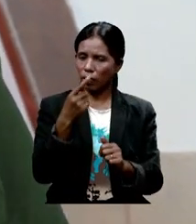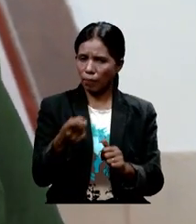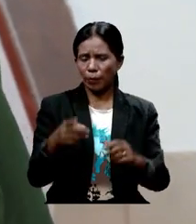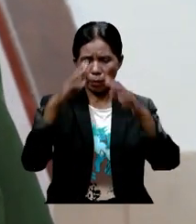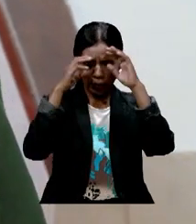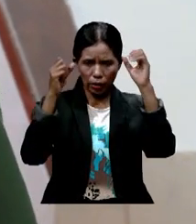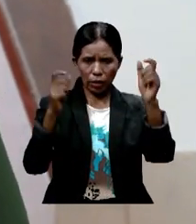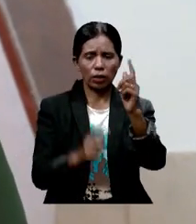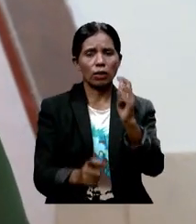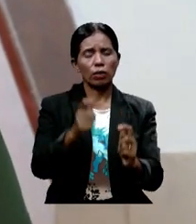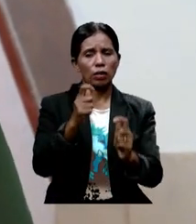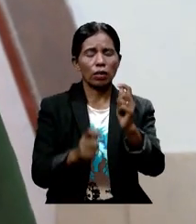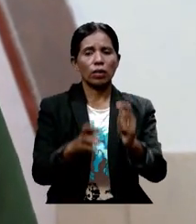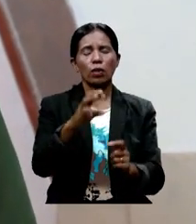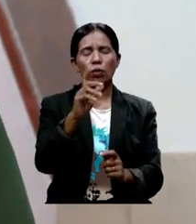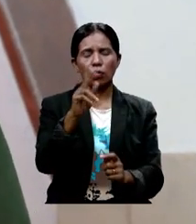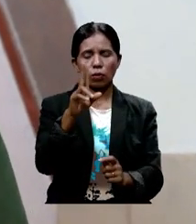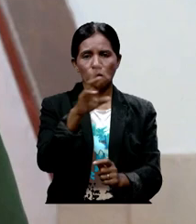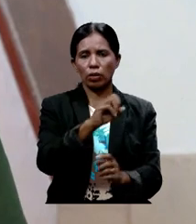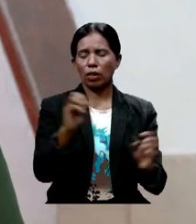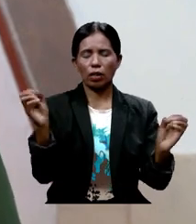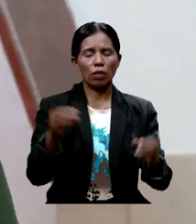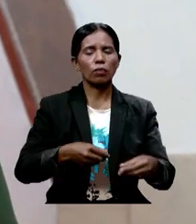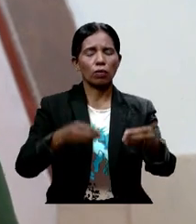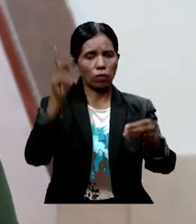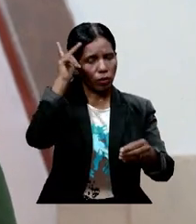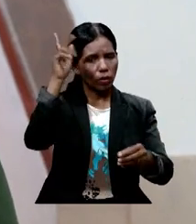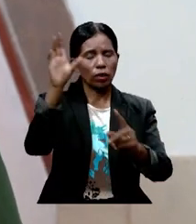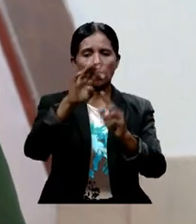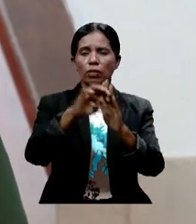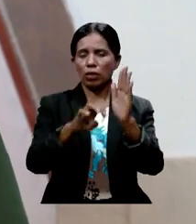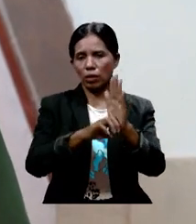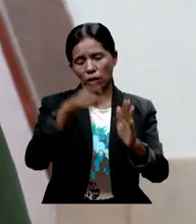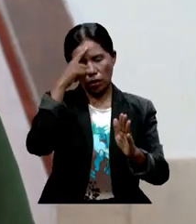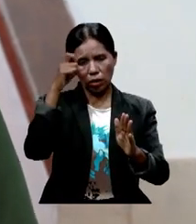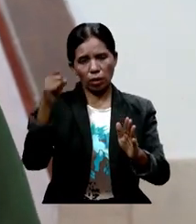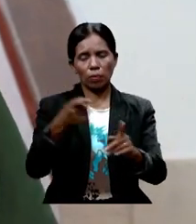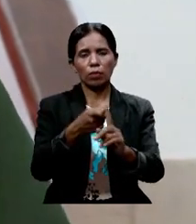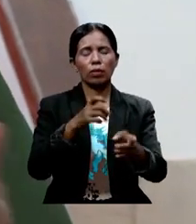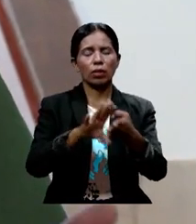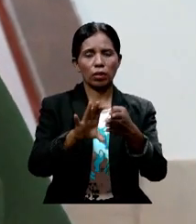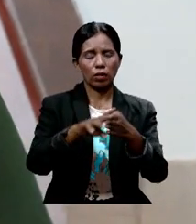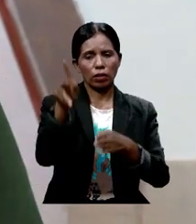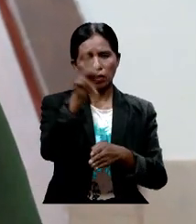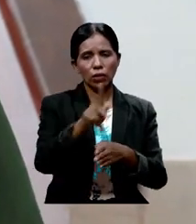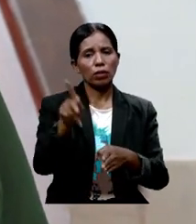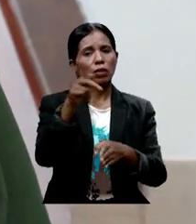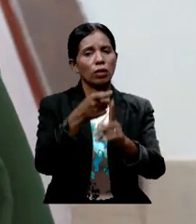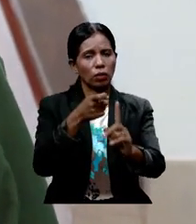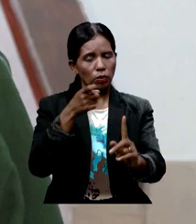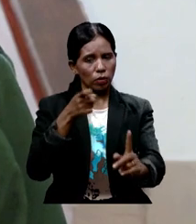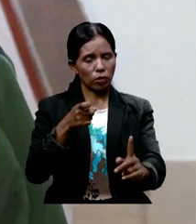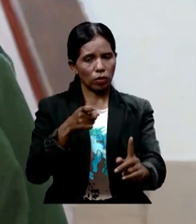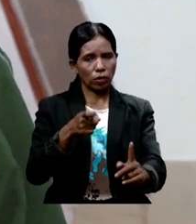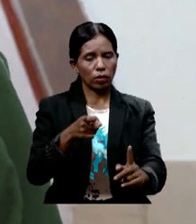tribunal recurso de Olino dos Santos hateten, nia parte la fo conhecimento ba se festado, tamba pedido fiscal fiscalização abstrata, né? Mas husi um